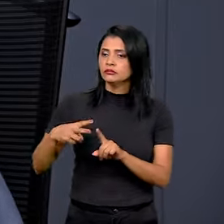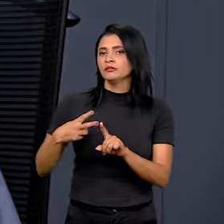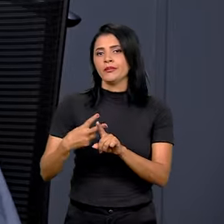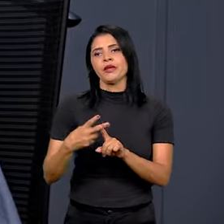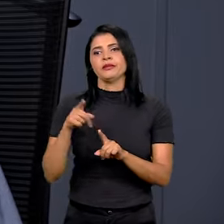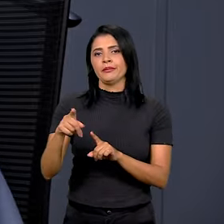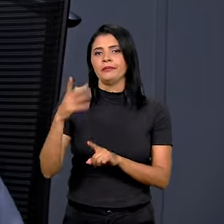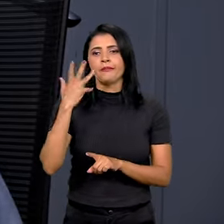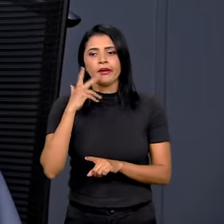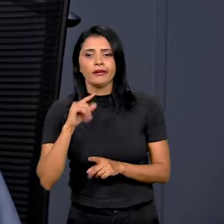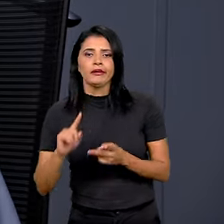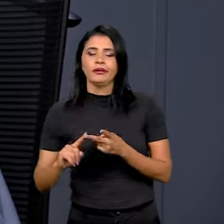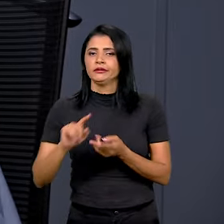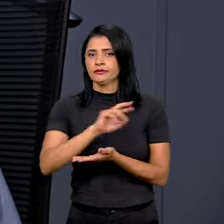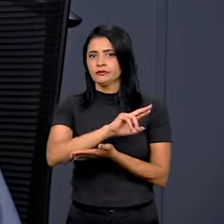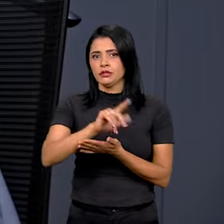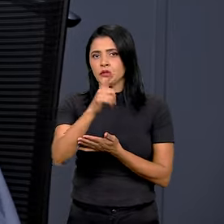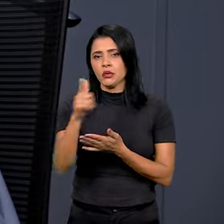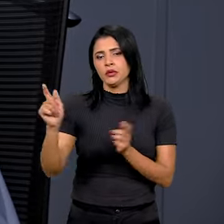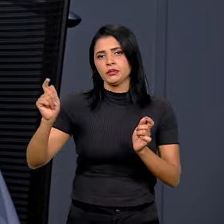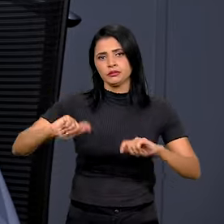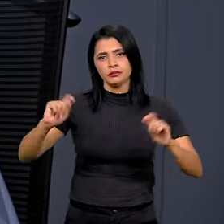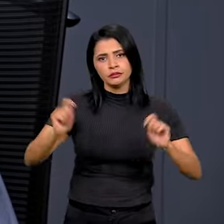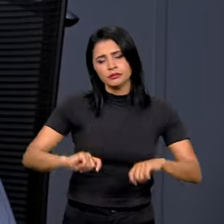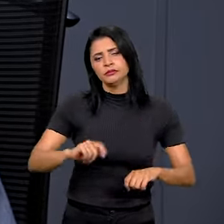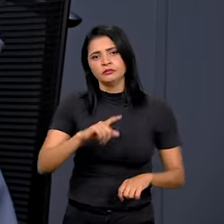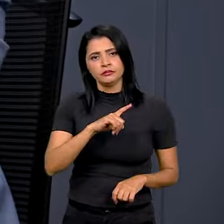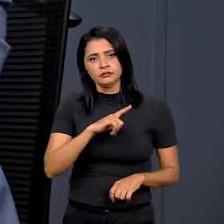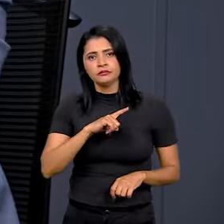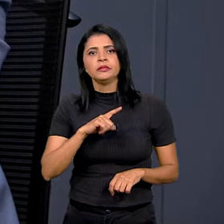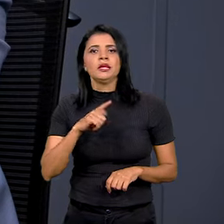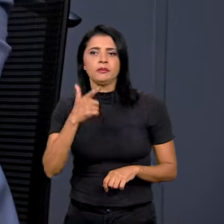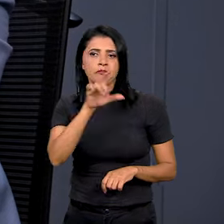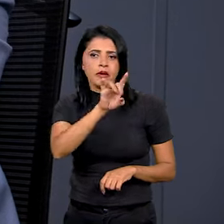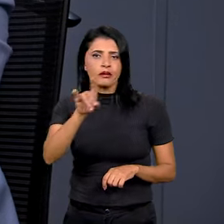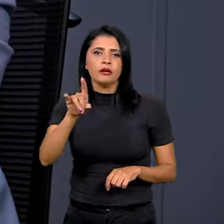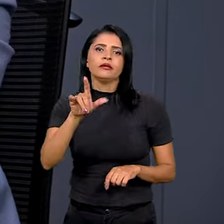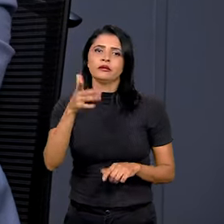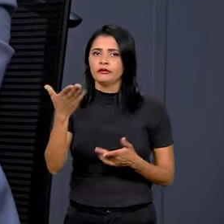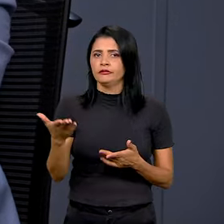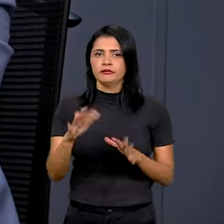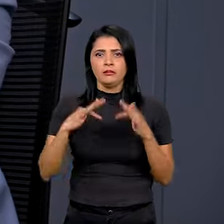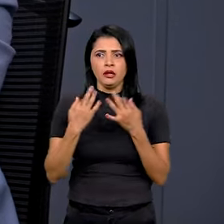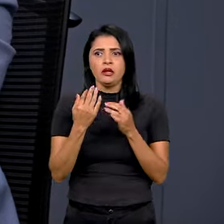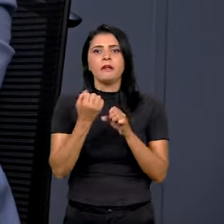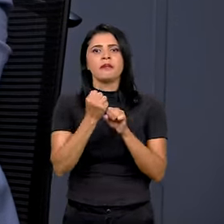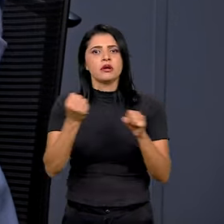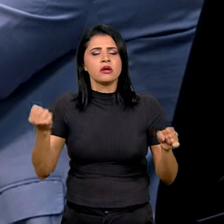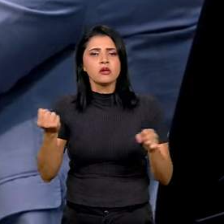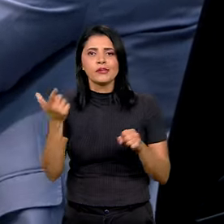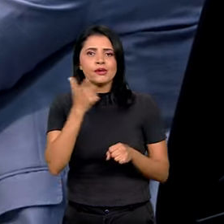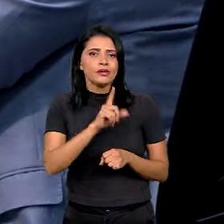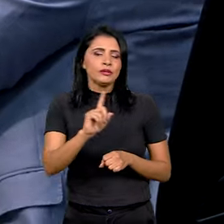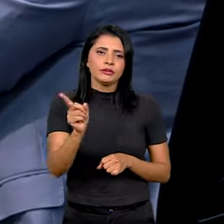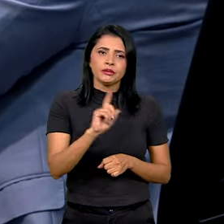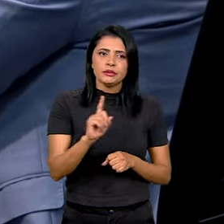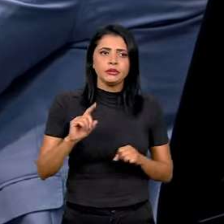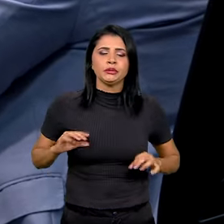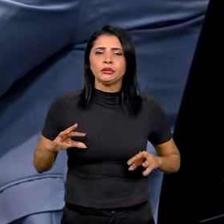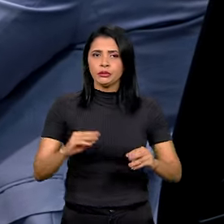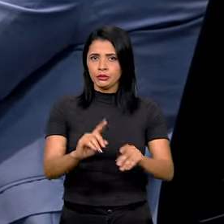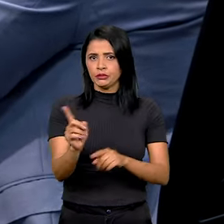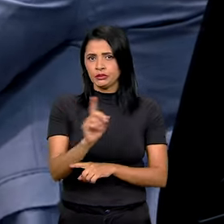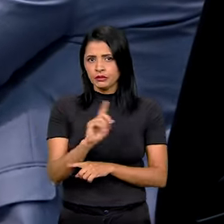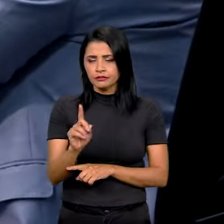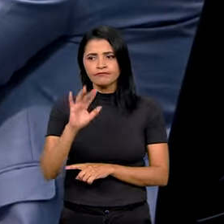pr pra criança Eh toda uma uma série de outras possibilidades ali uma possibilidade per capita também para Famílias maiores mas a gente ainda não consigu contornar